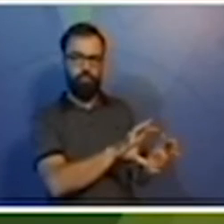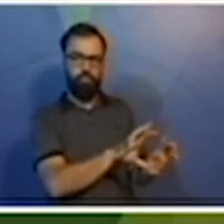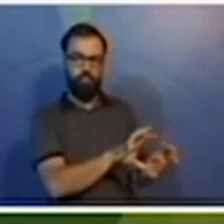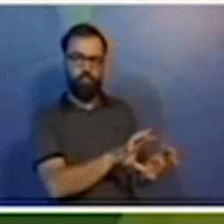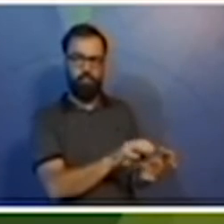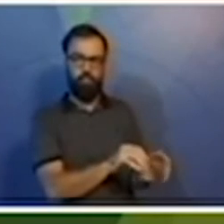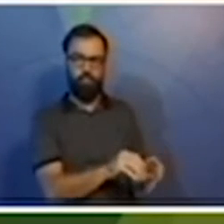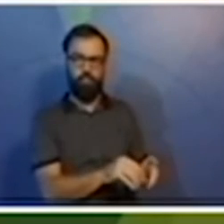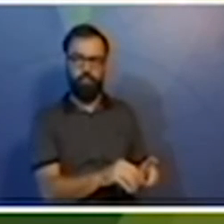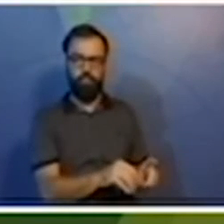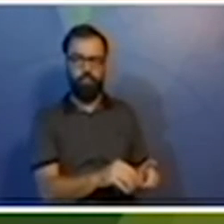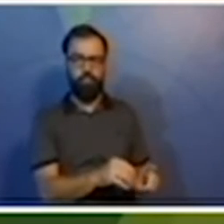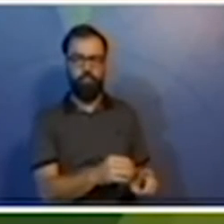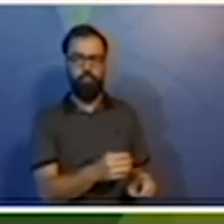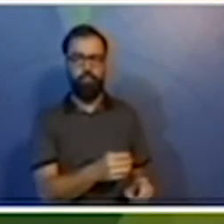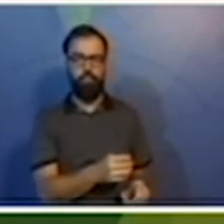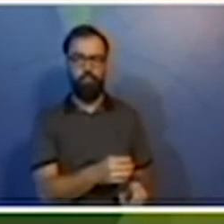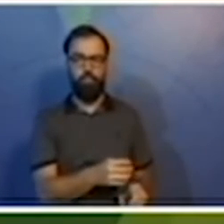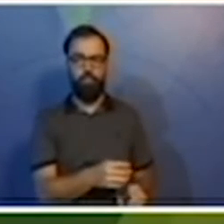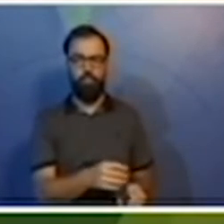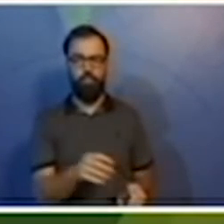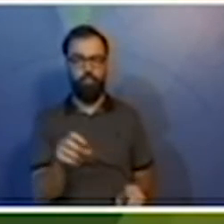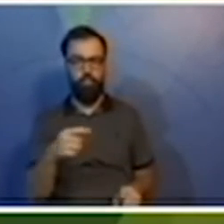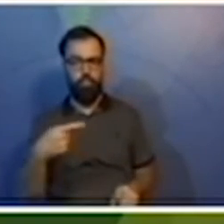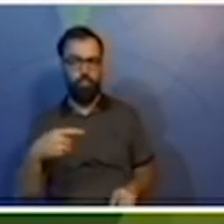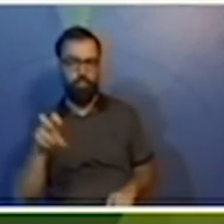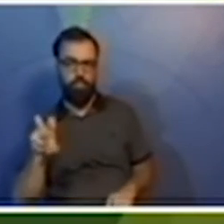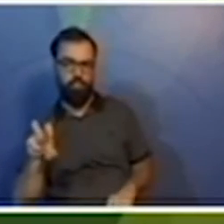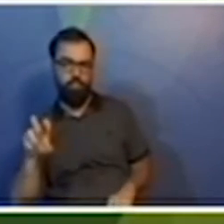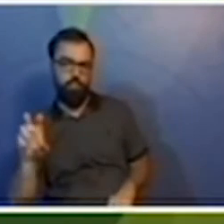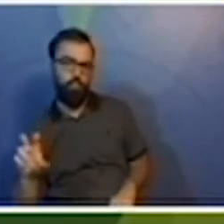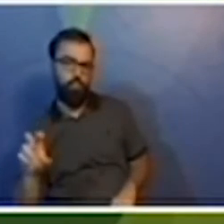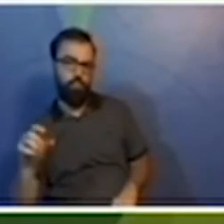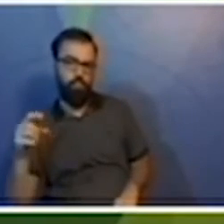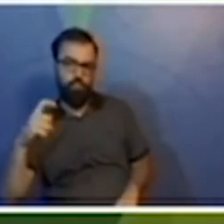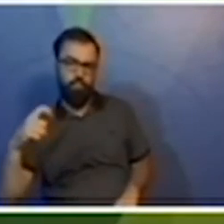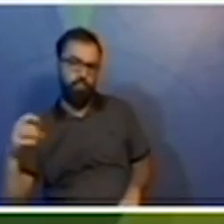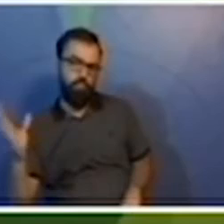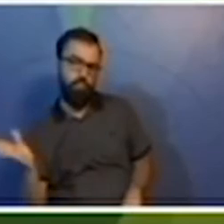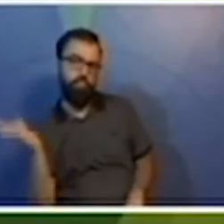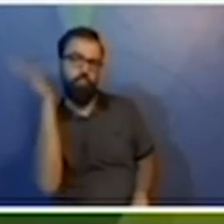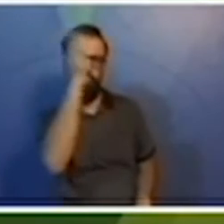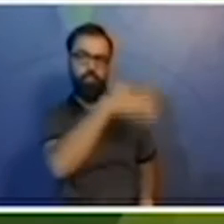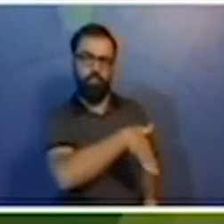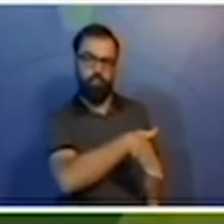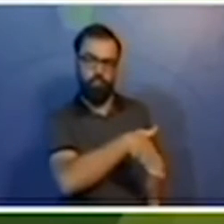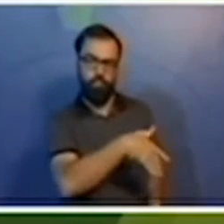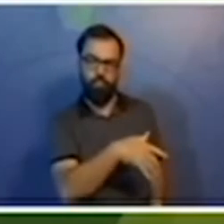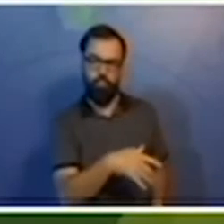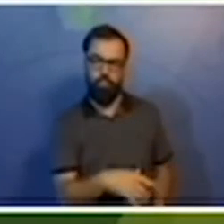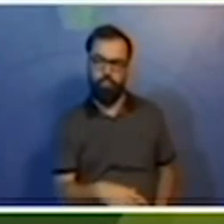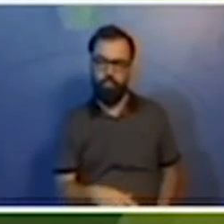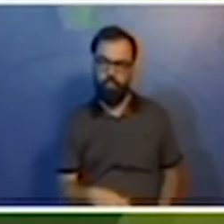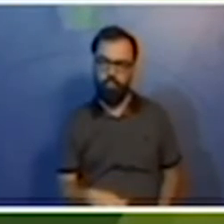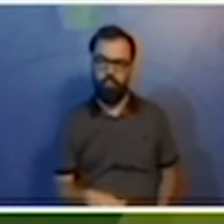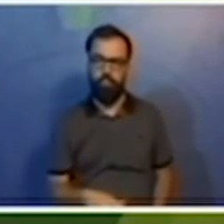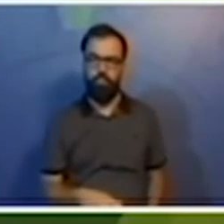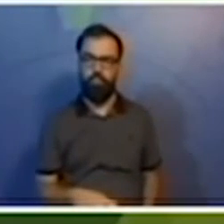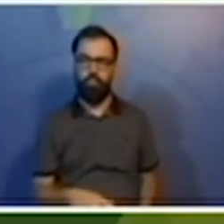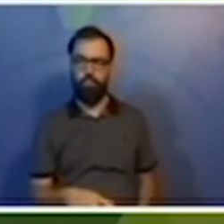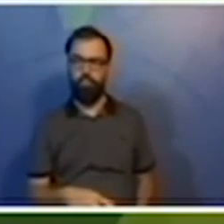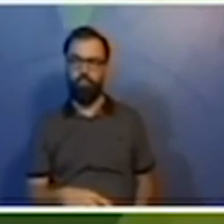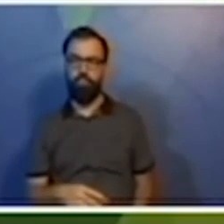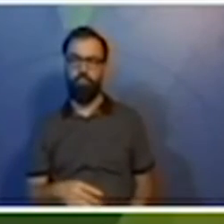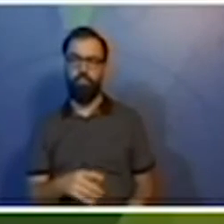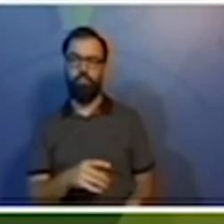ok? Então, esse menos 5x... Eu vou passar para lá, ó. 180 menos x, eu